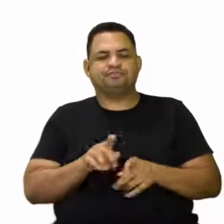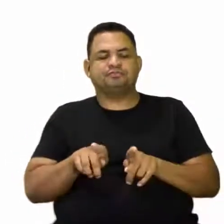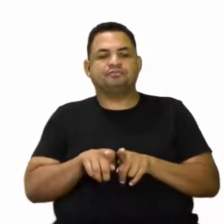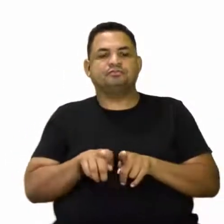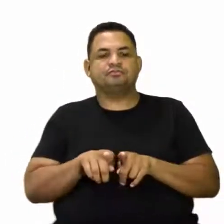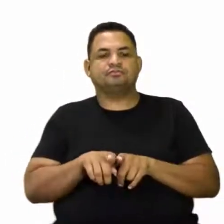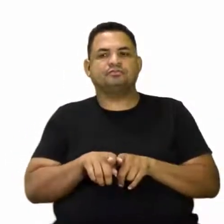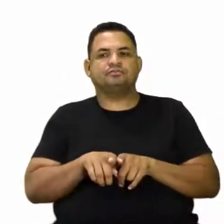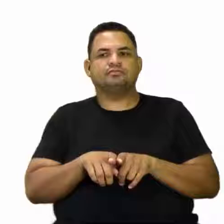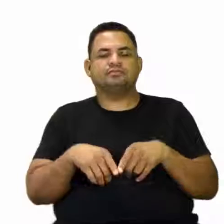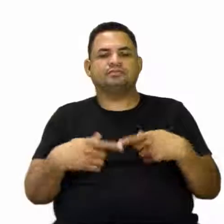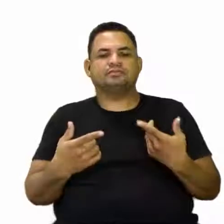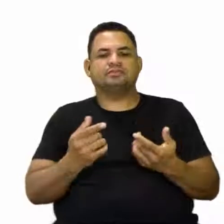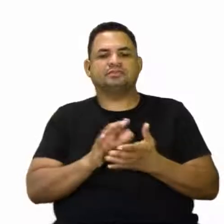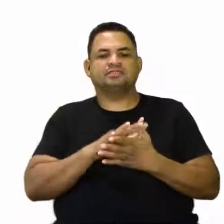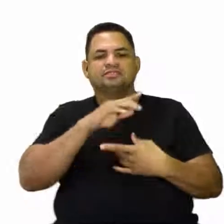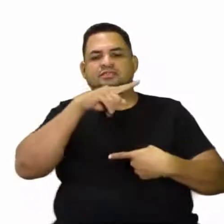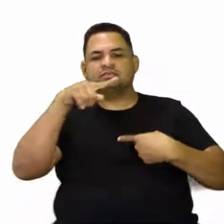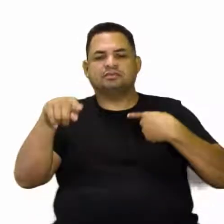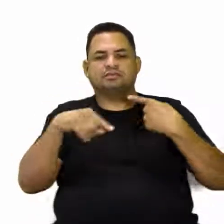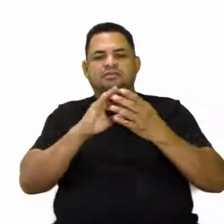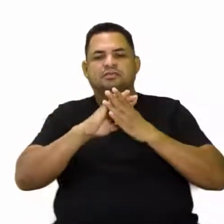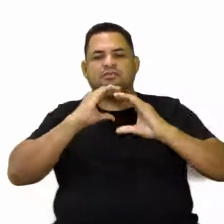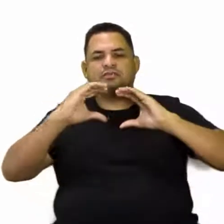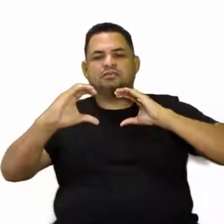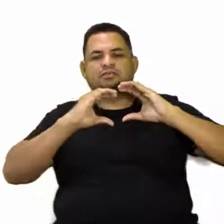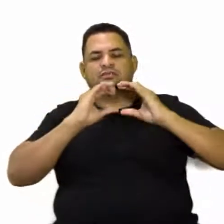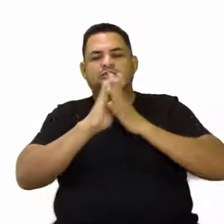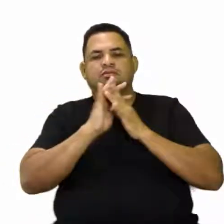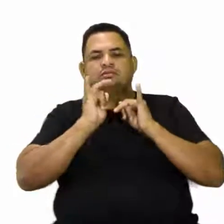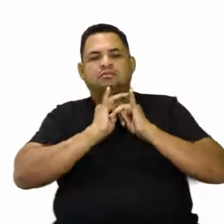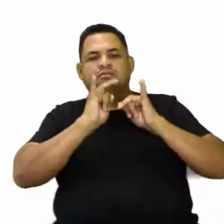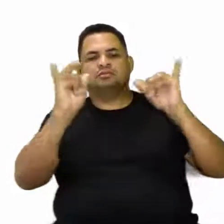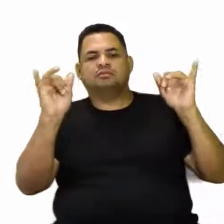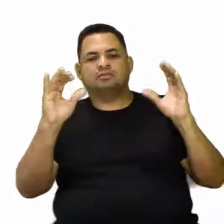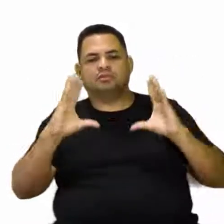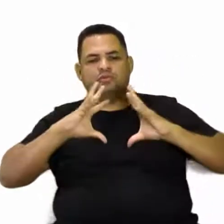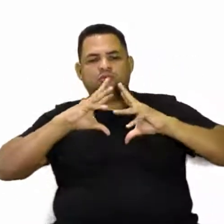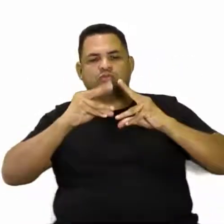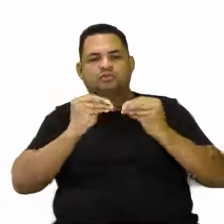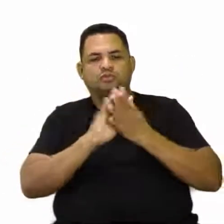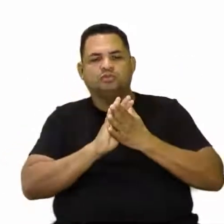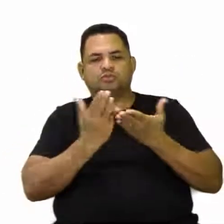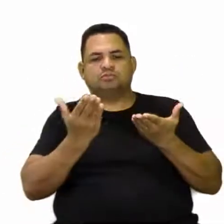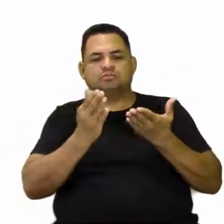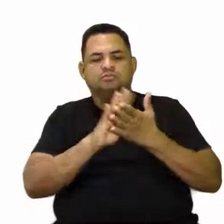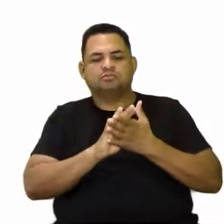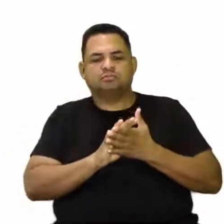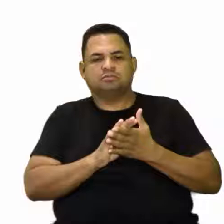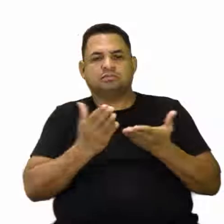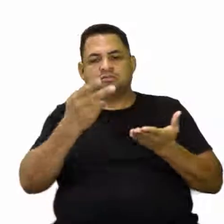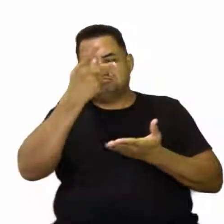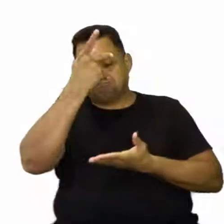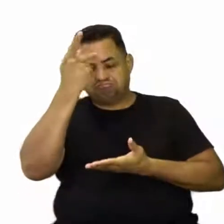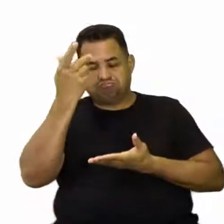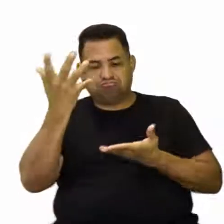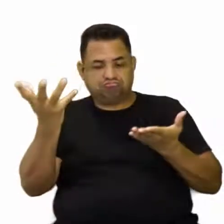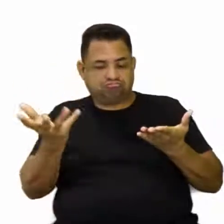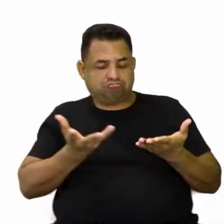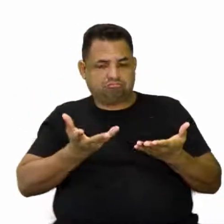também tem a intenção de comunicar uma mensagem completa ao público desejado.